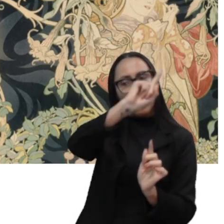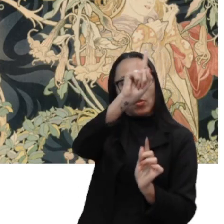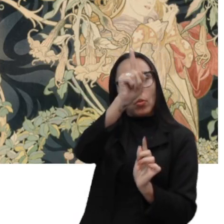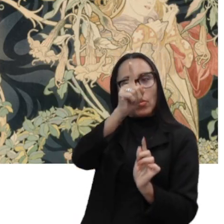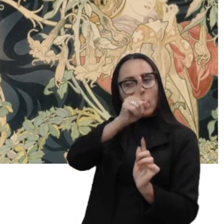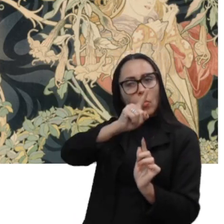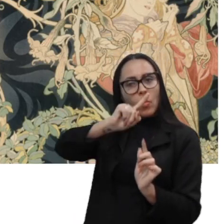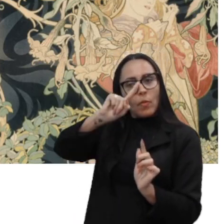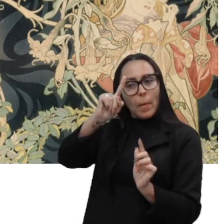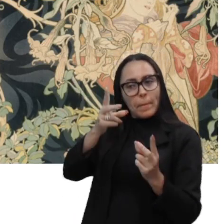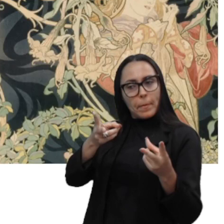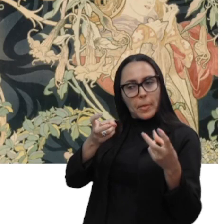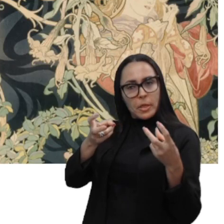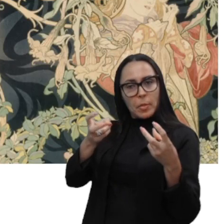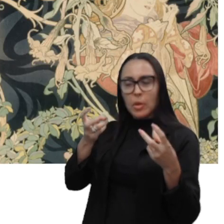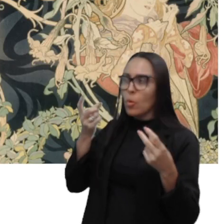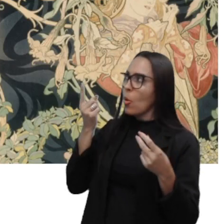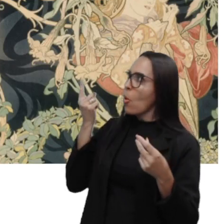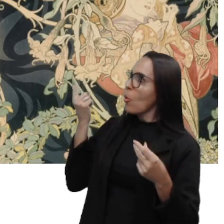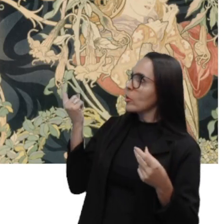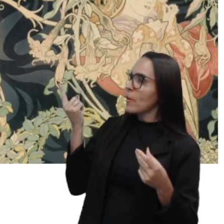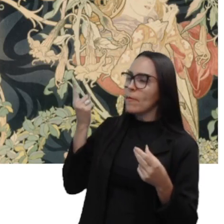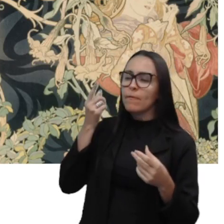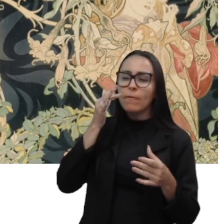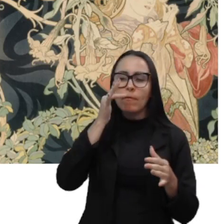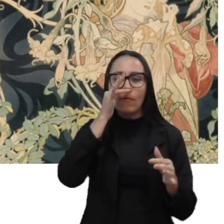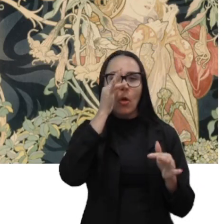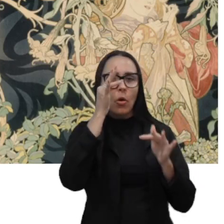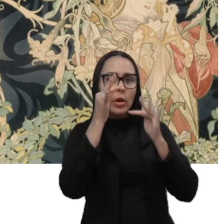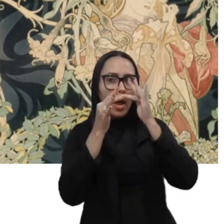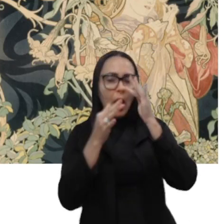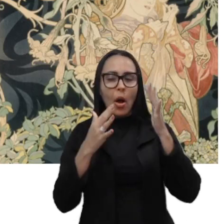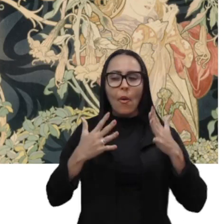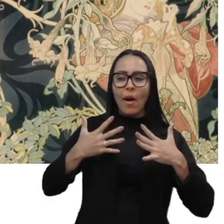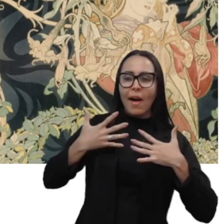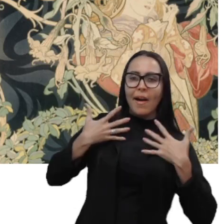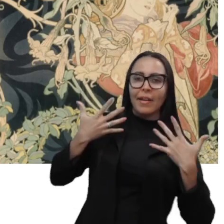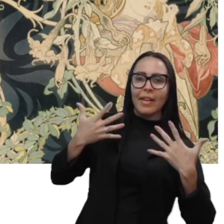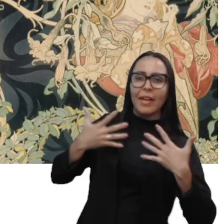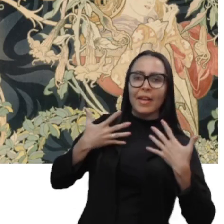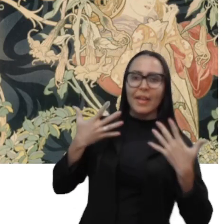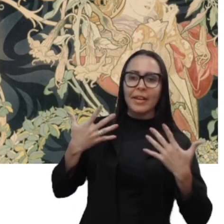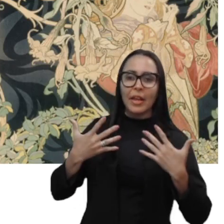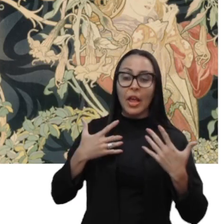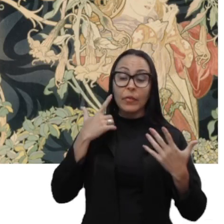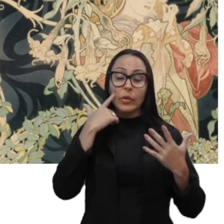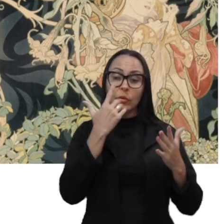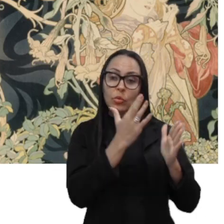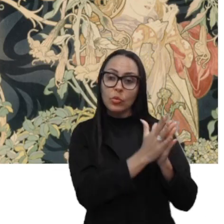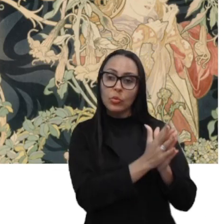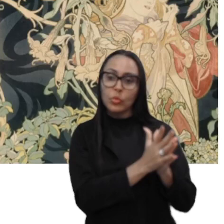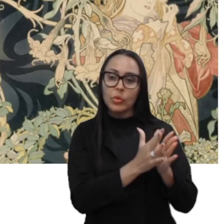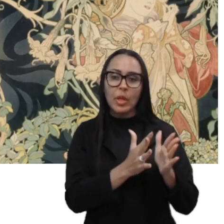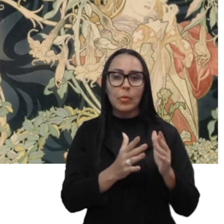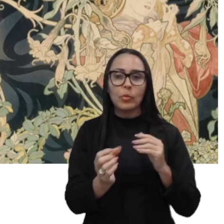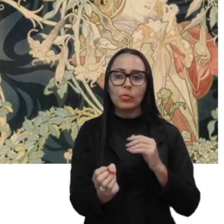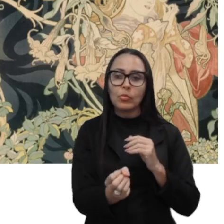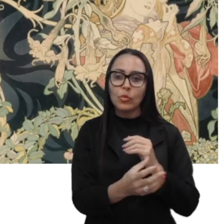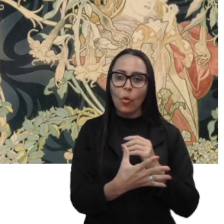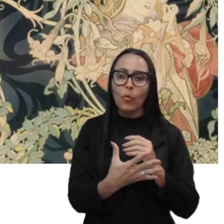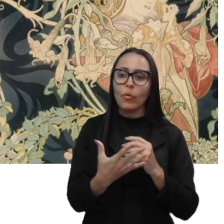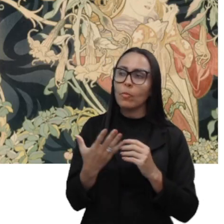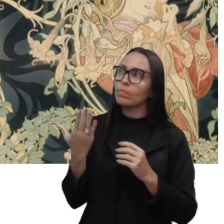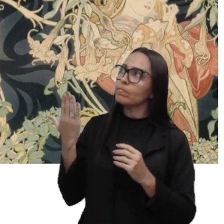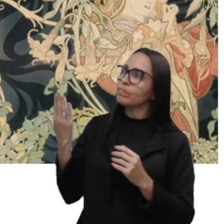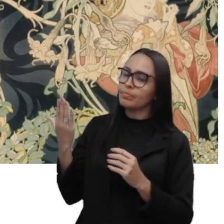coisa orgânica, natural, floral, alegre, né? Um espírito do tempo de novidade, de coisas